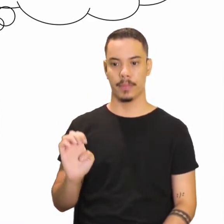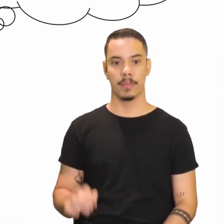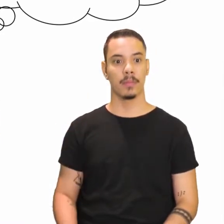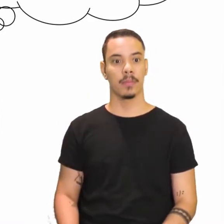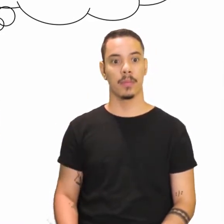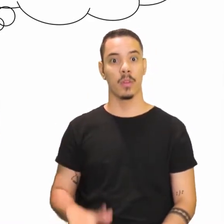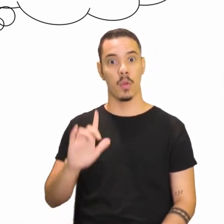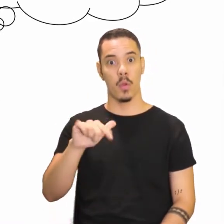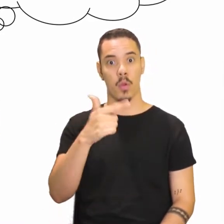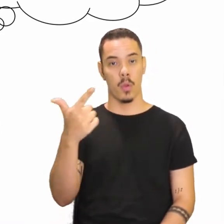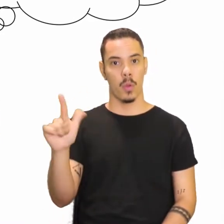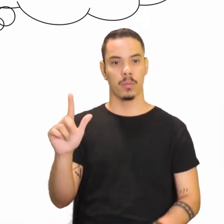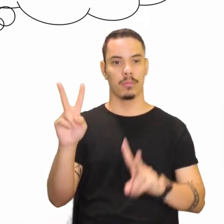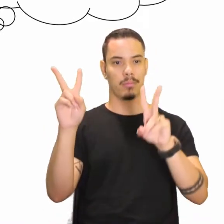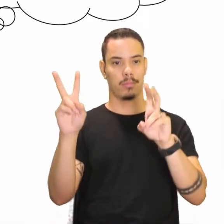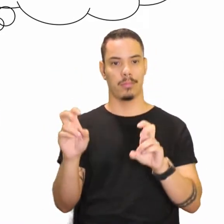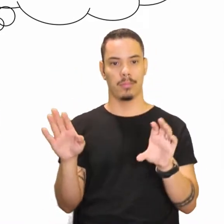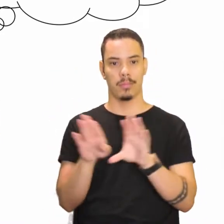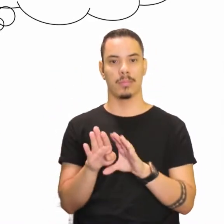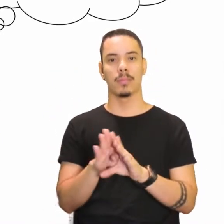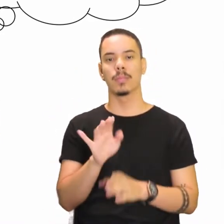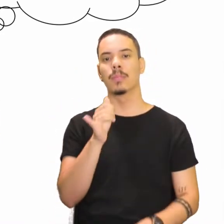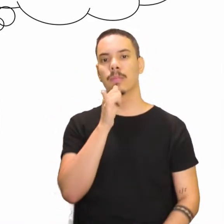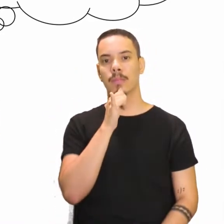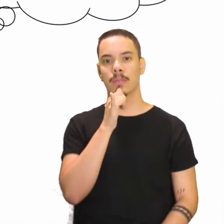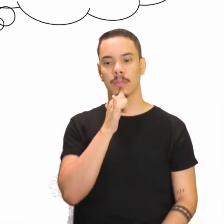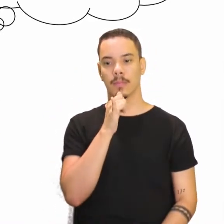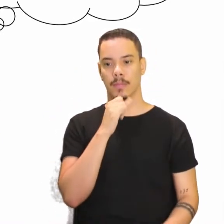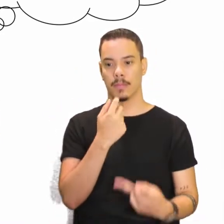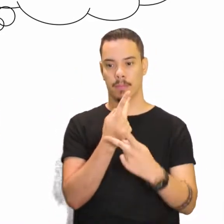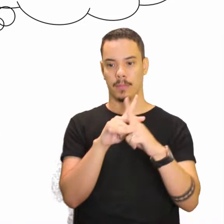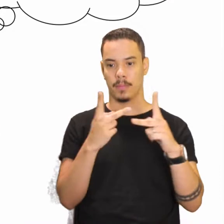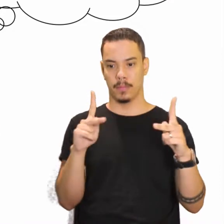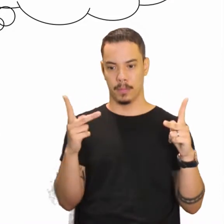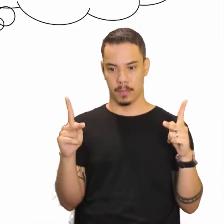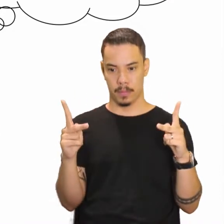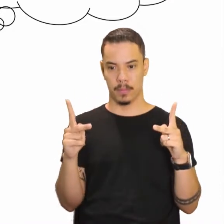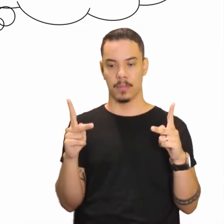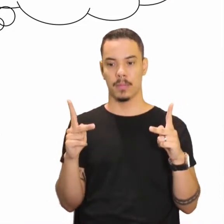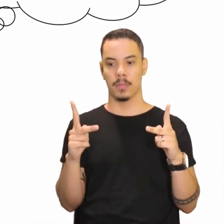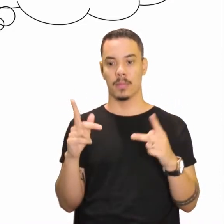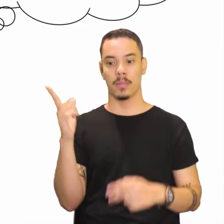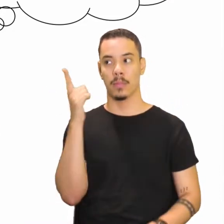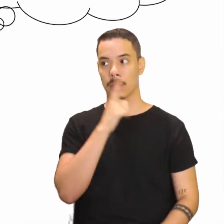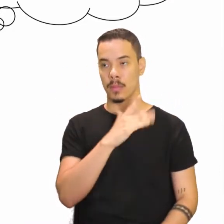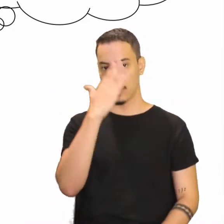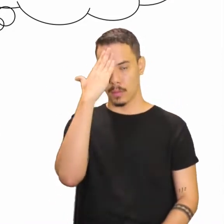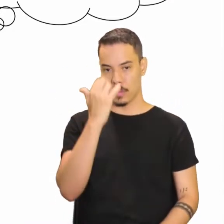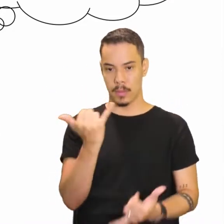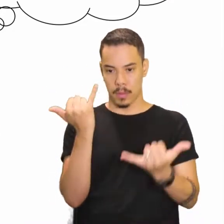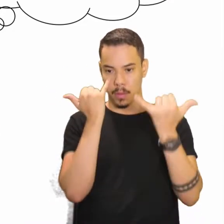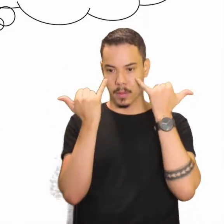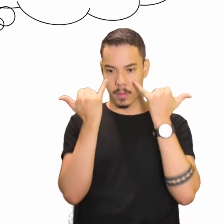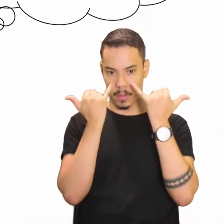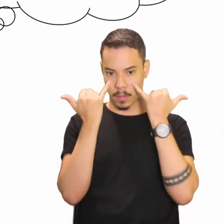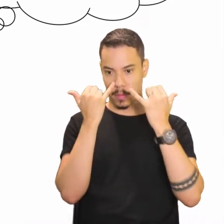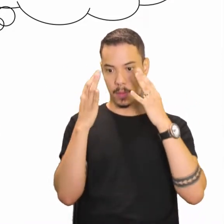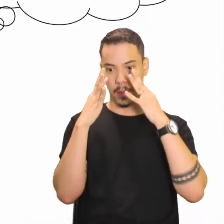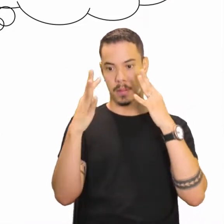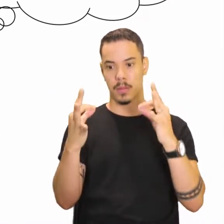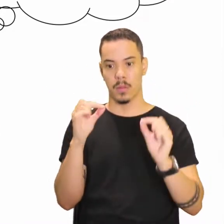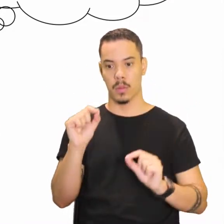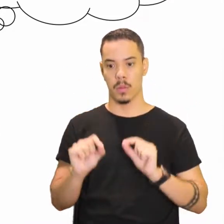Outro assunto aqui, outro exemplo para você ficar informada, ligadinha para ver o sentido,